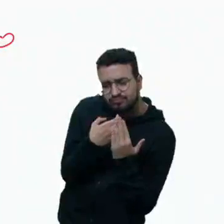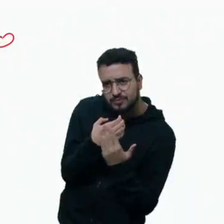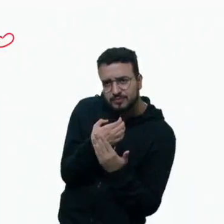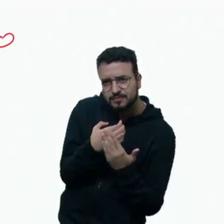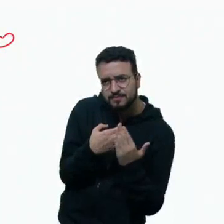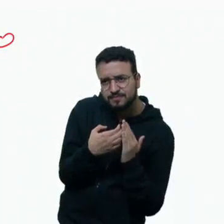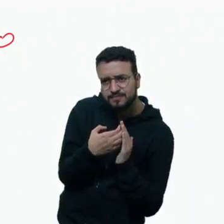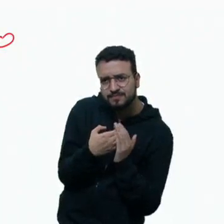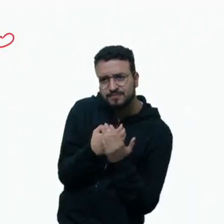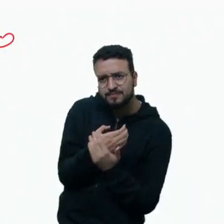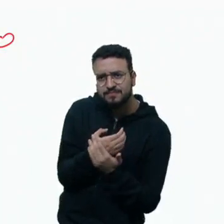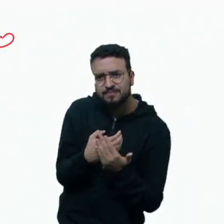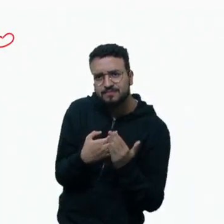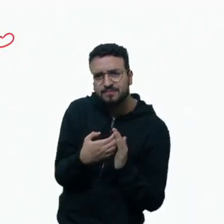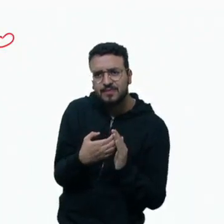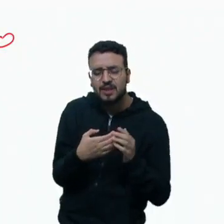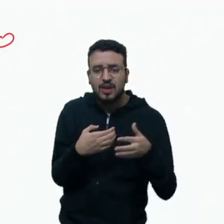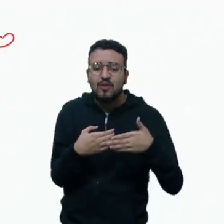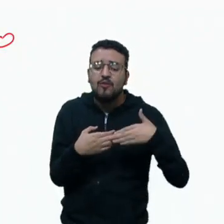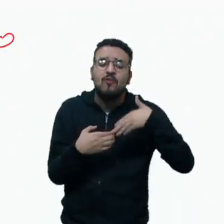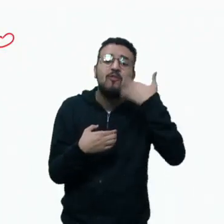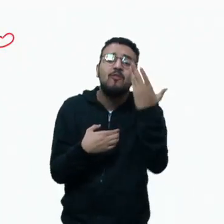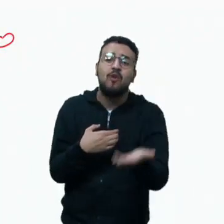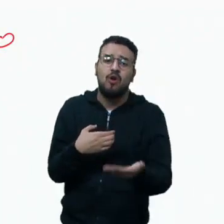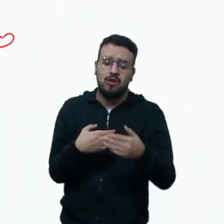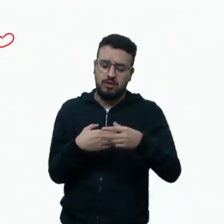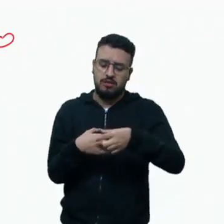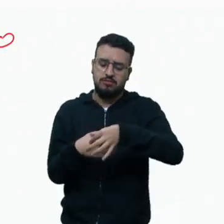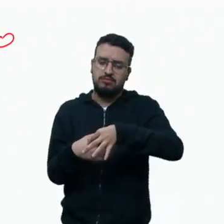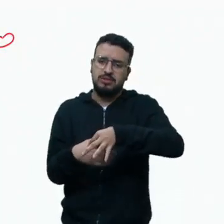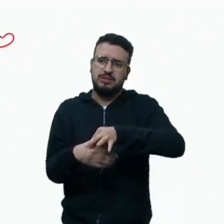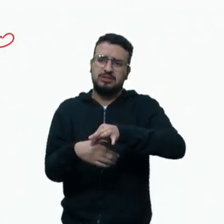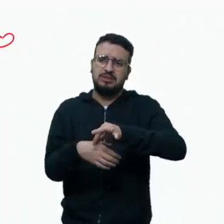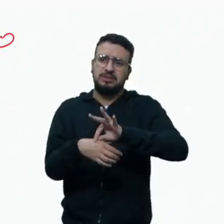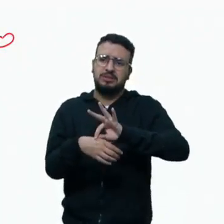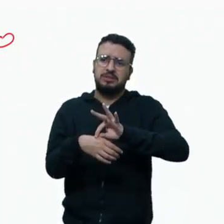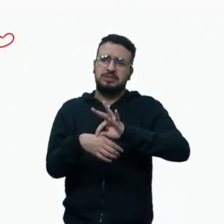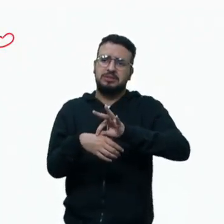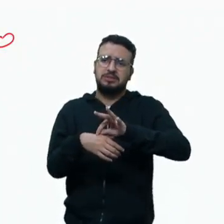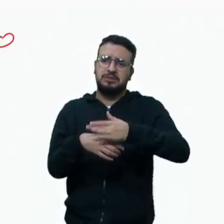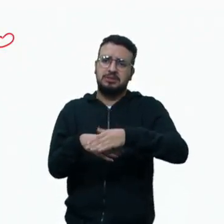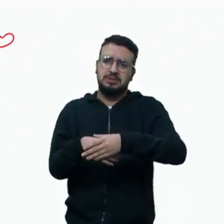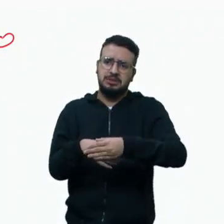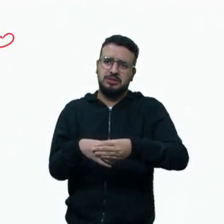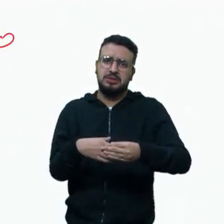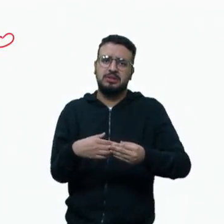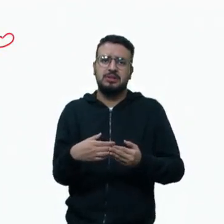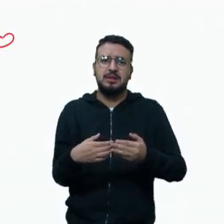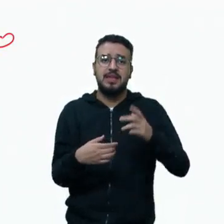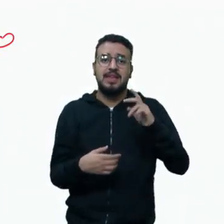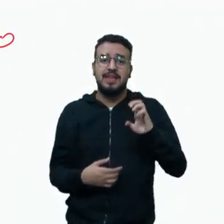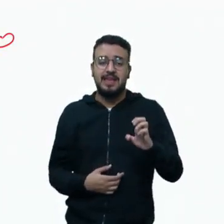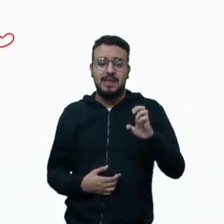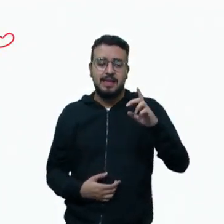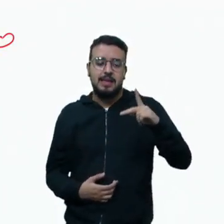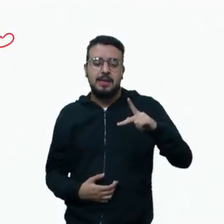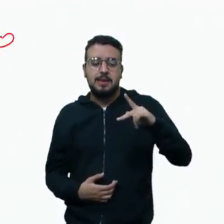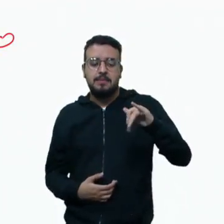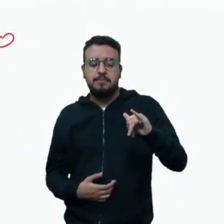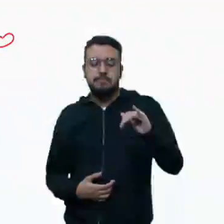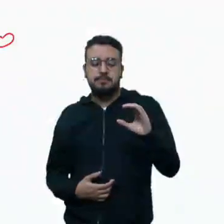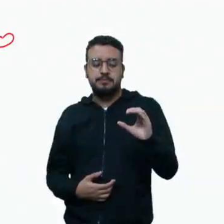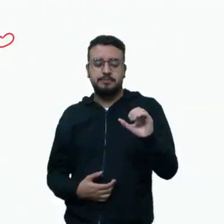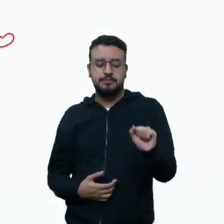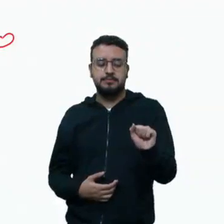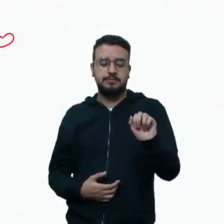pessoal, ele atua como camada externa lubrificante. De novo, epicárdio funciona como